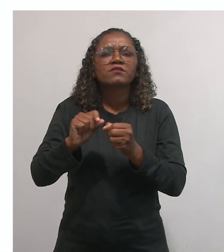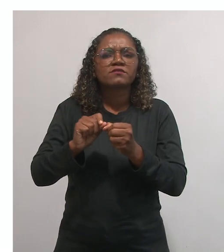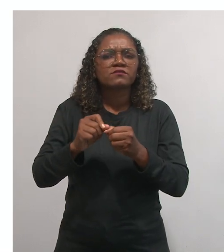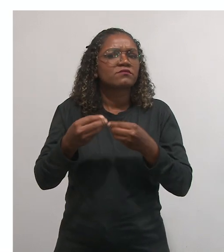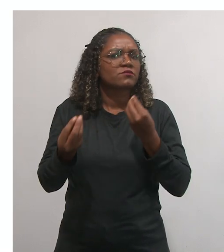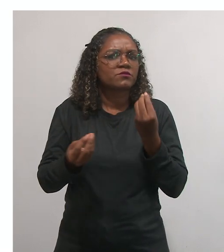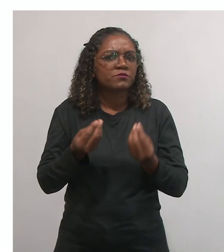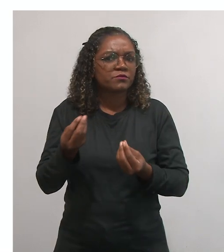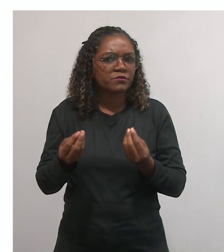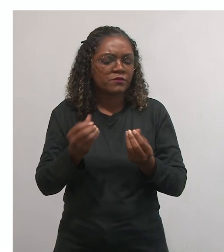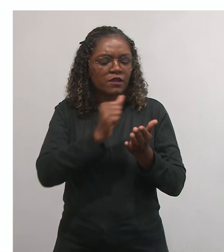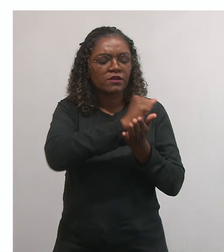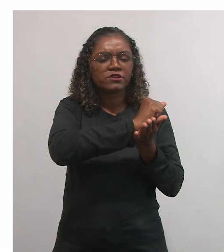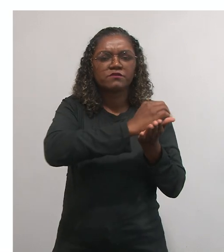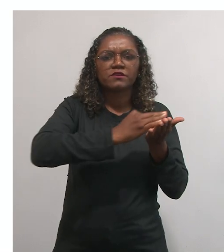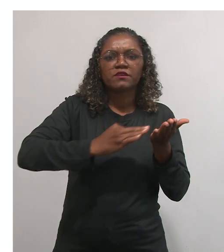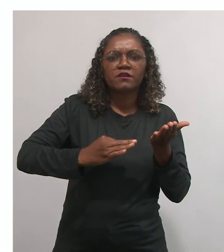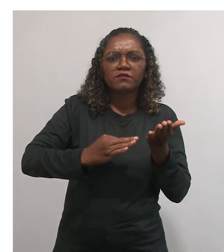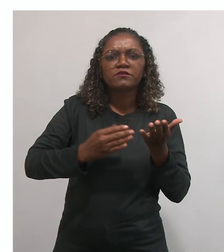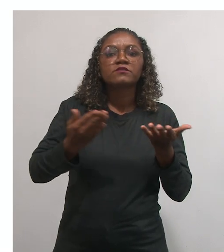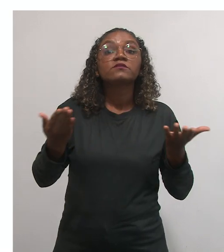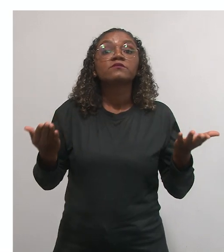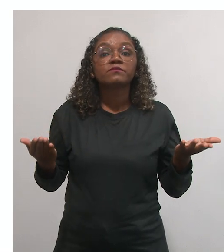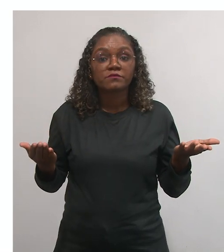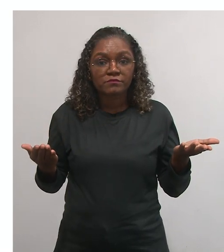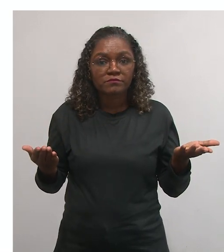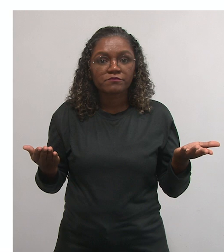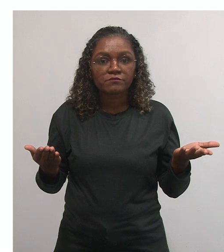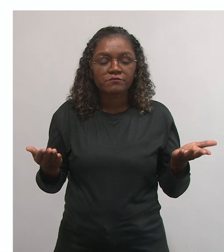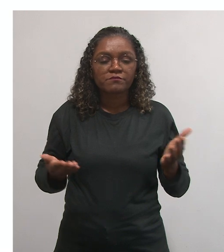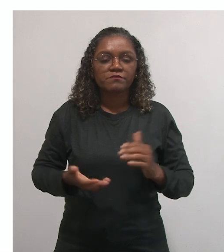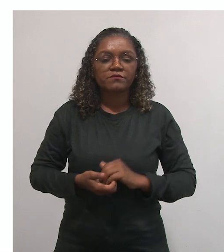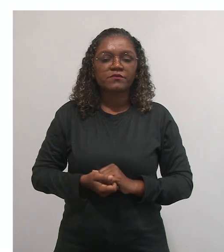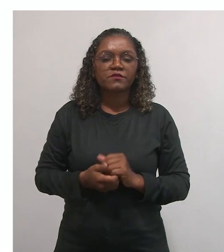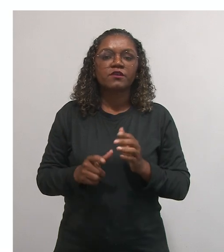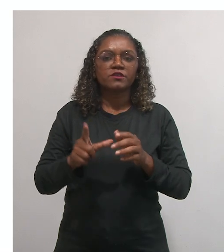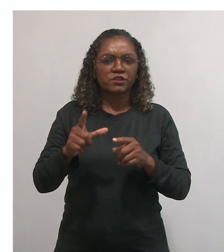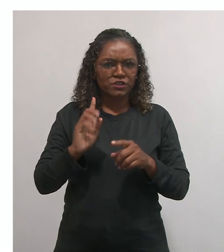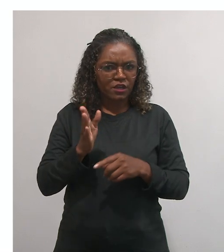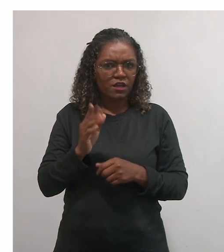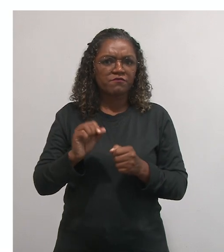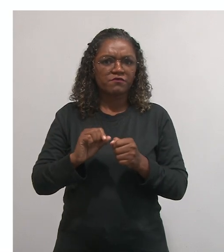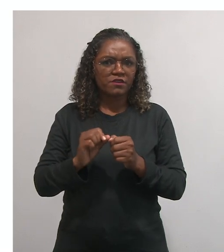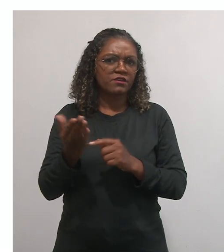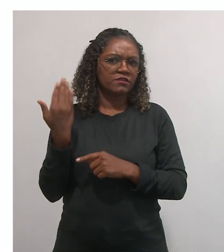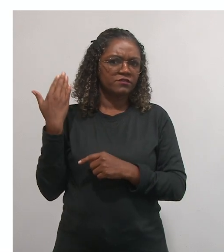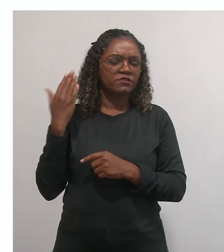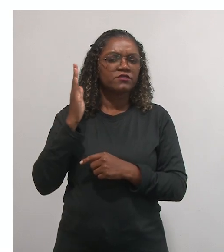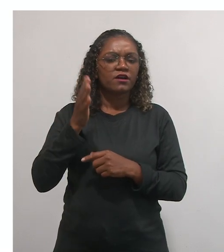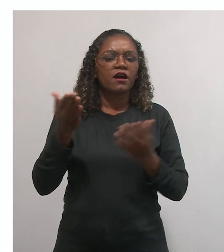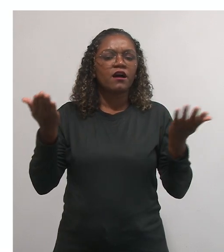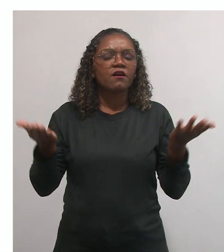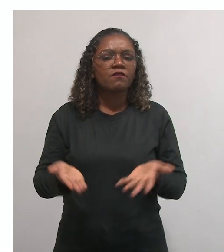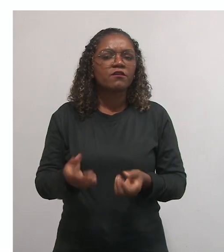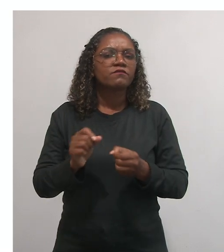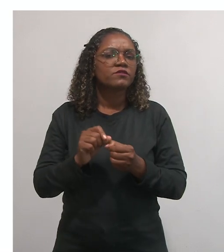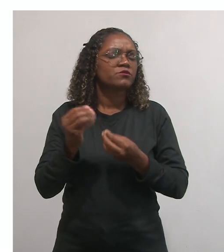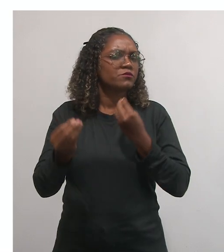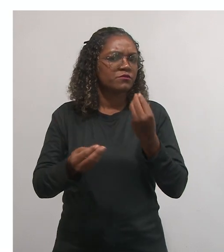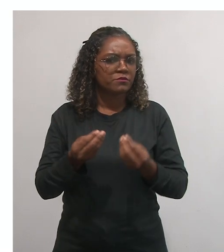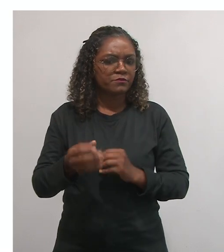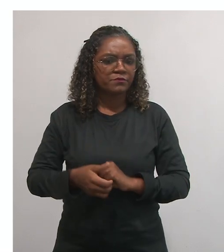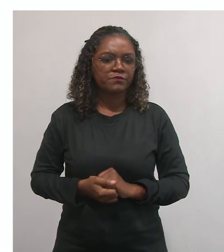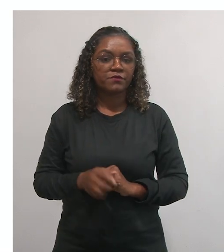financeiro daquela atividade que nós fizemos anteriormente então eu vou pegar os